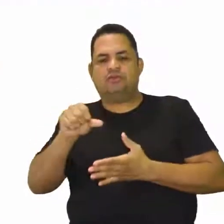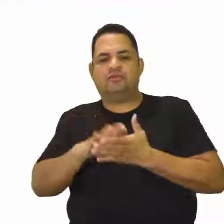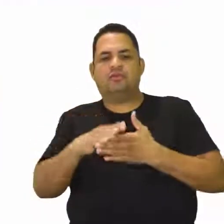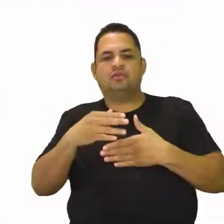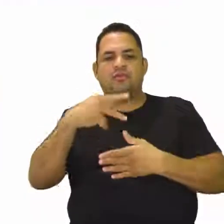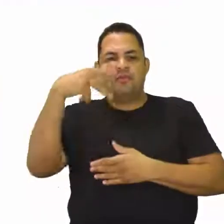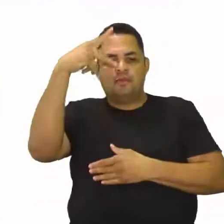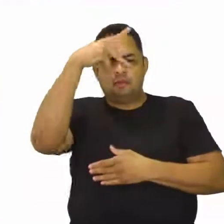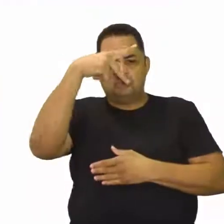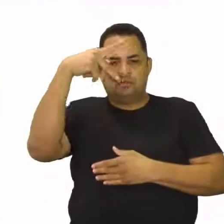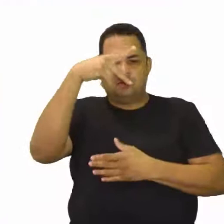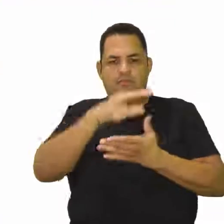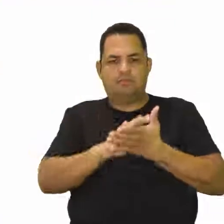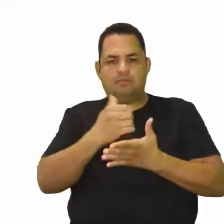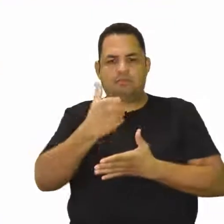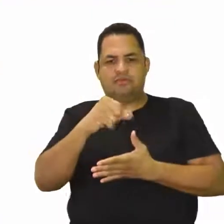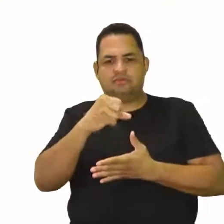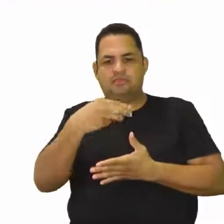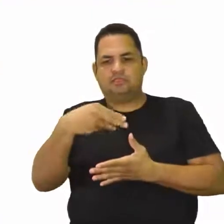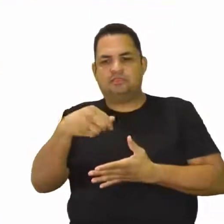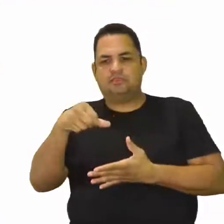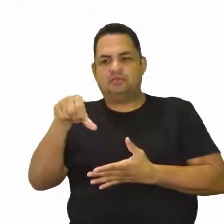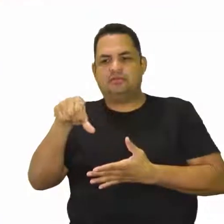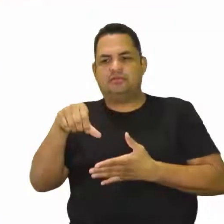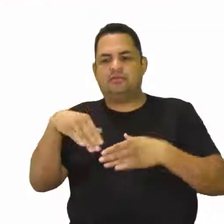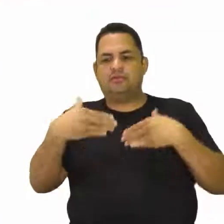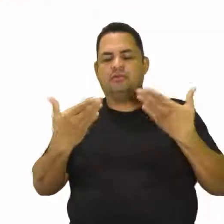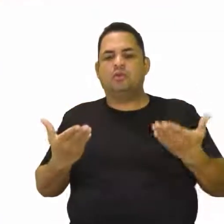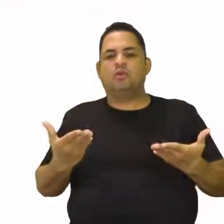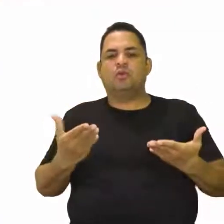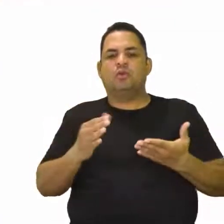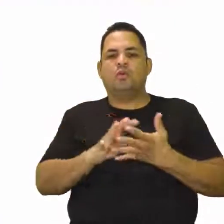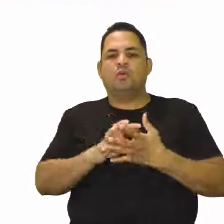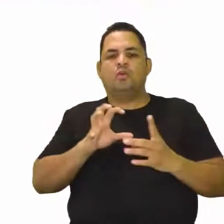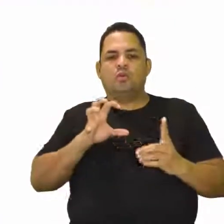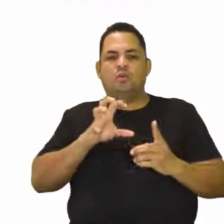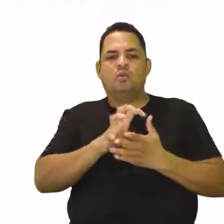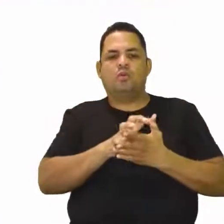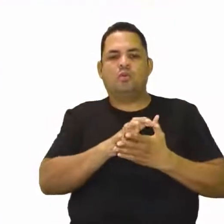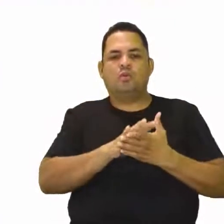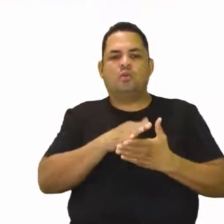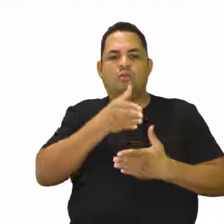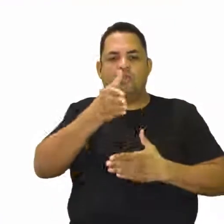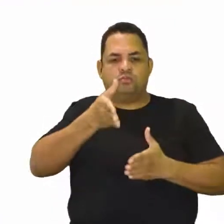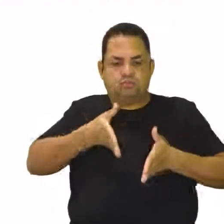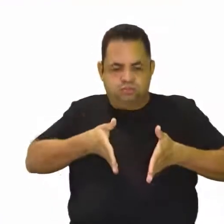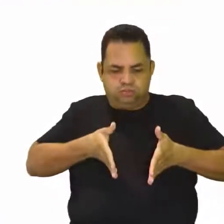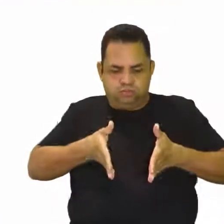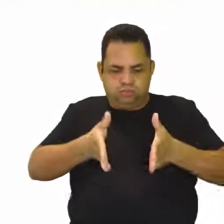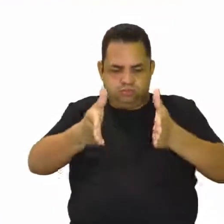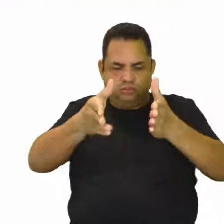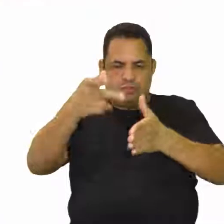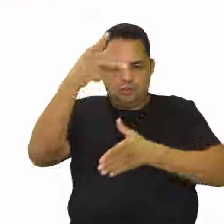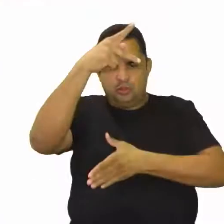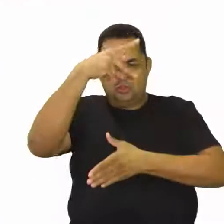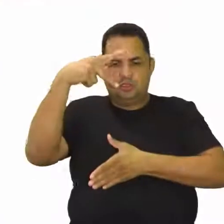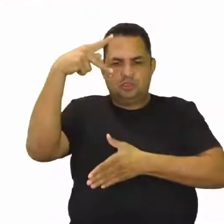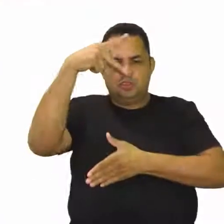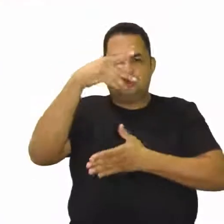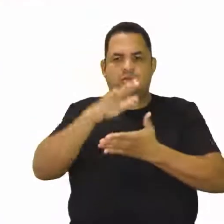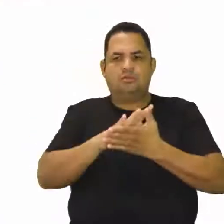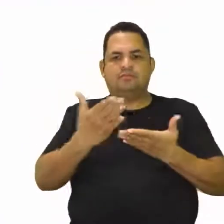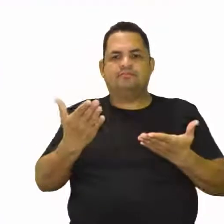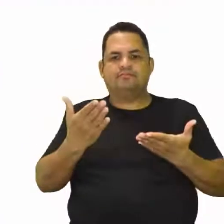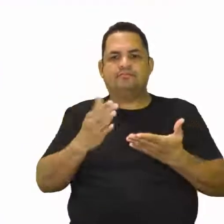depois a Polônia em 39. Quando ele invade o famoso corredor polonês, é que a